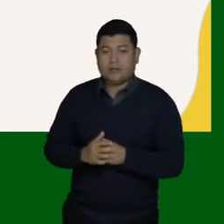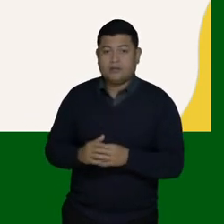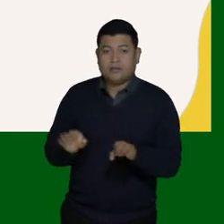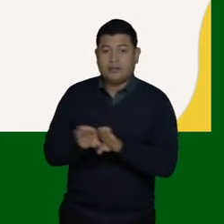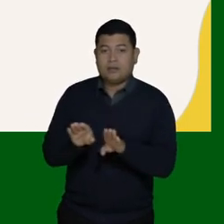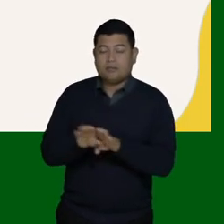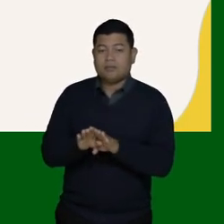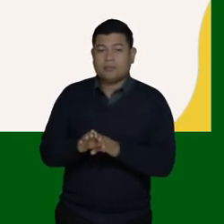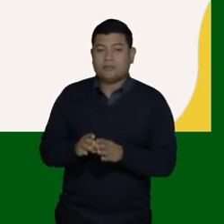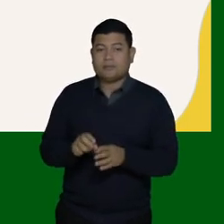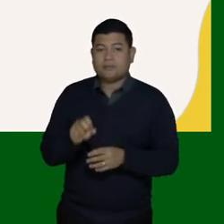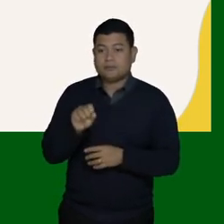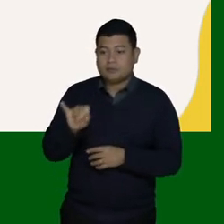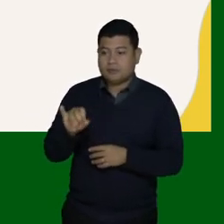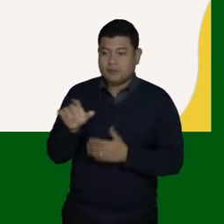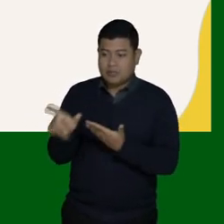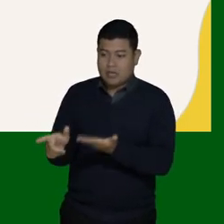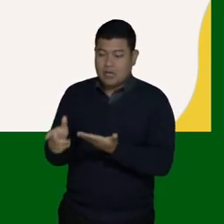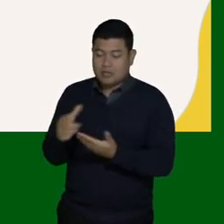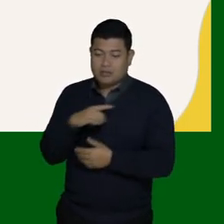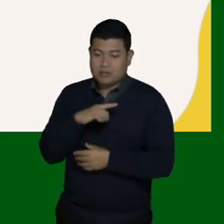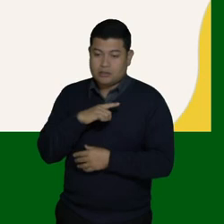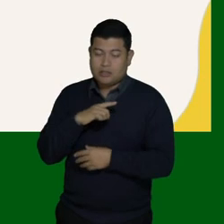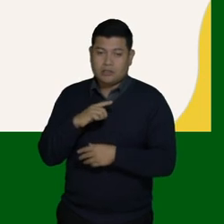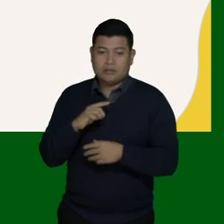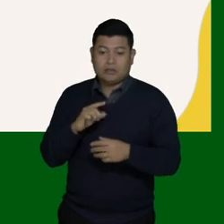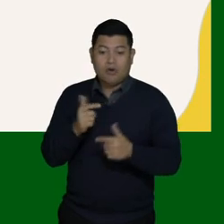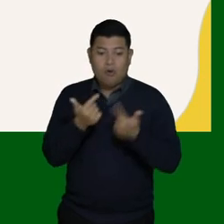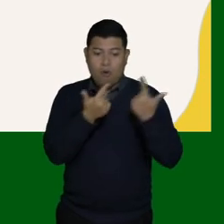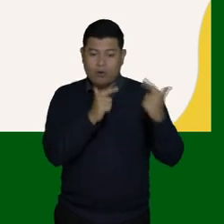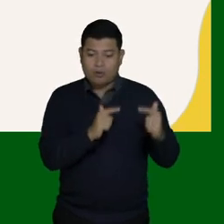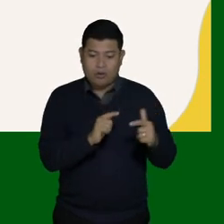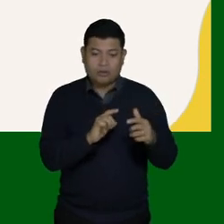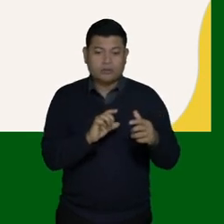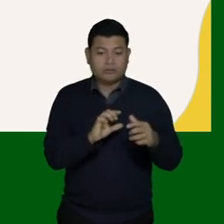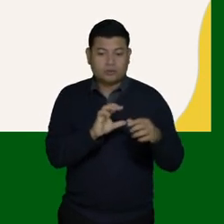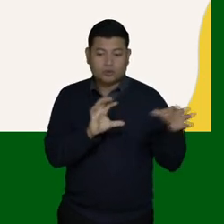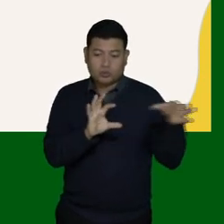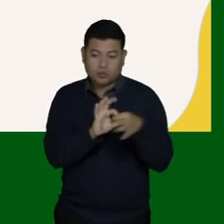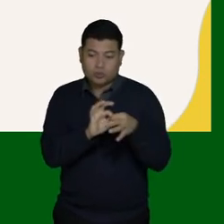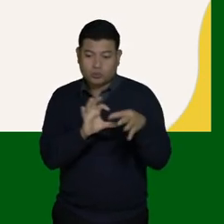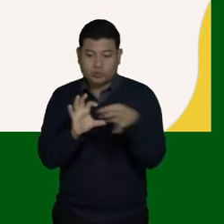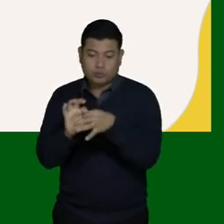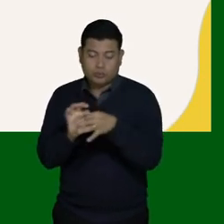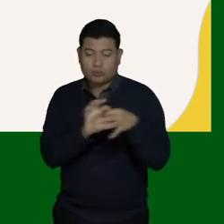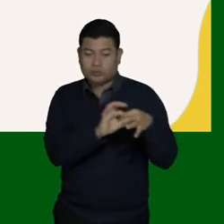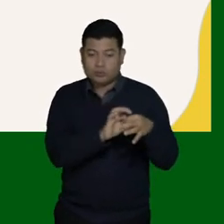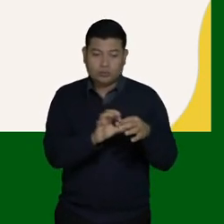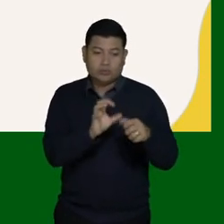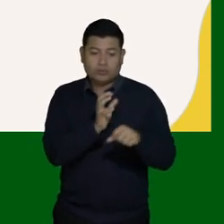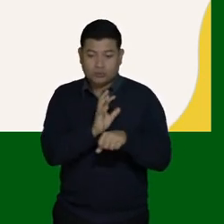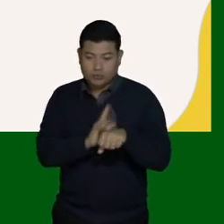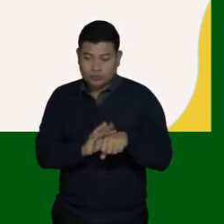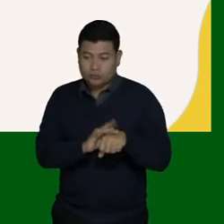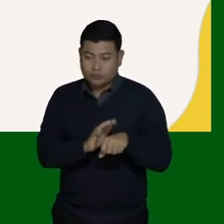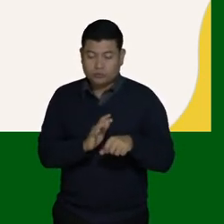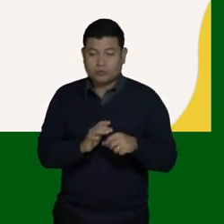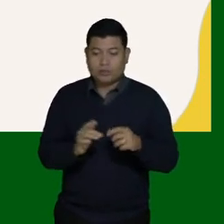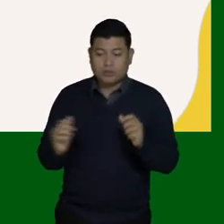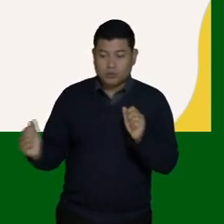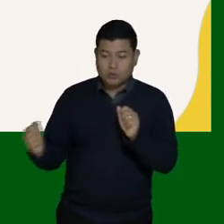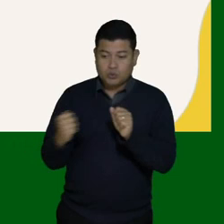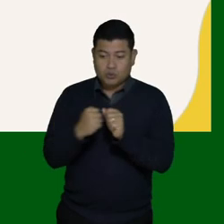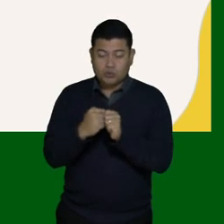transtorno ele é comórbido ou não com outras situações que se justifiquem o que sirva como uma